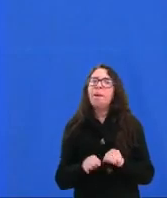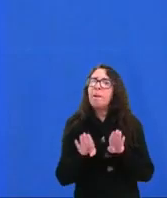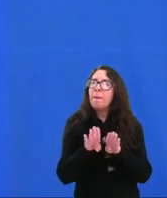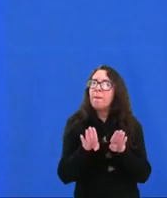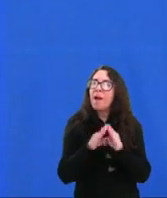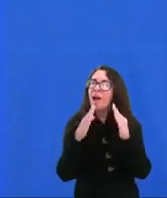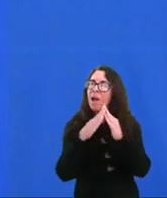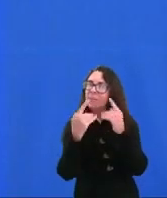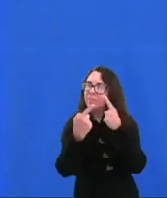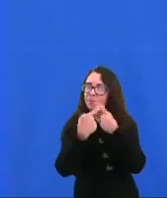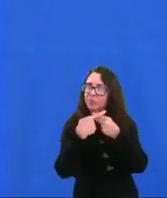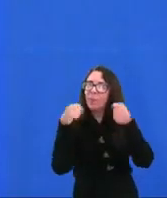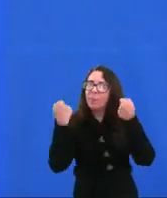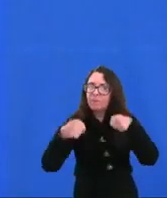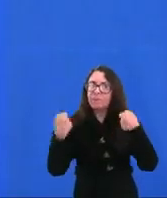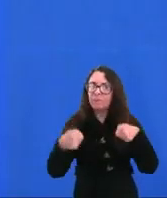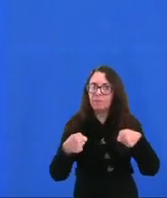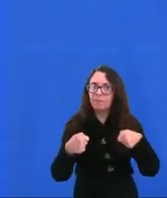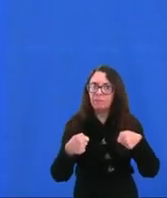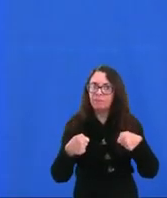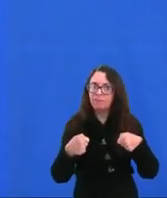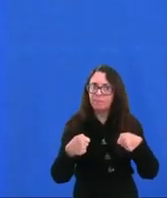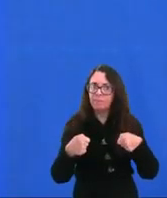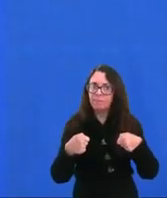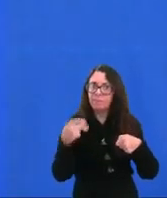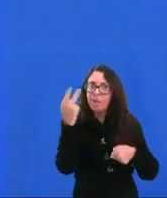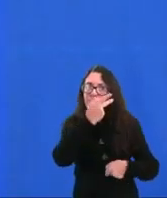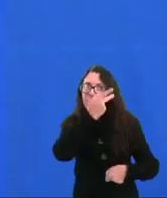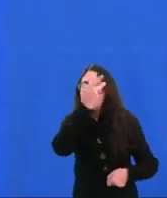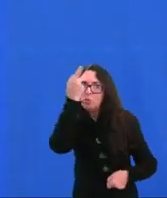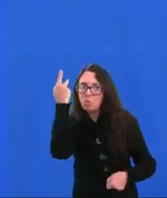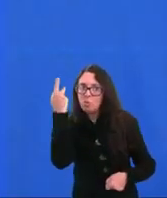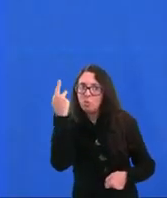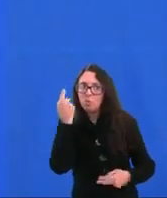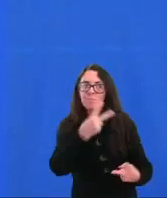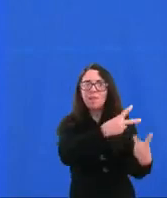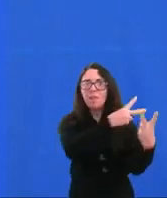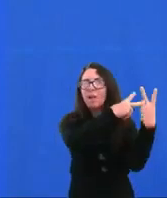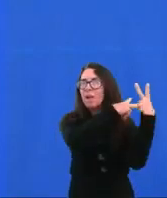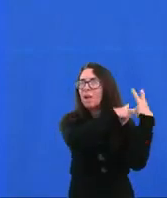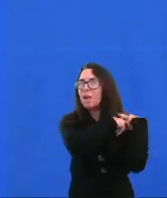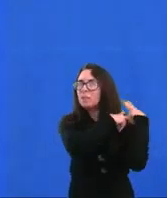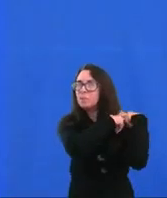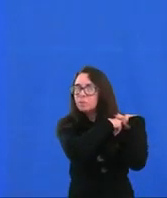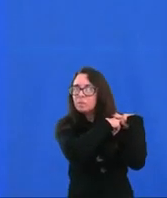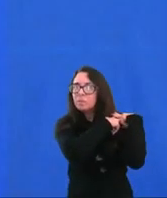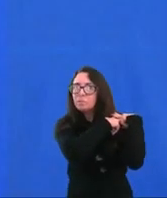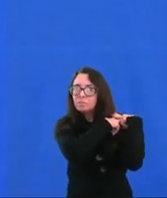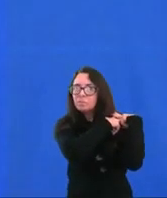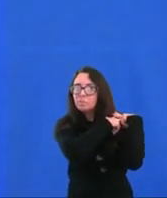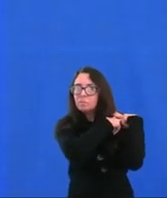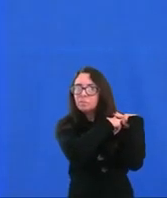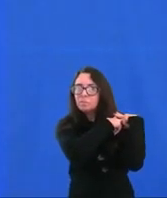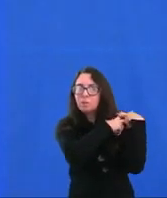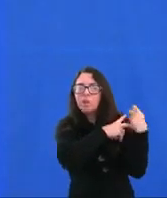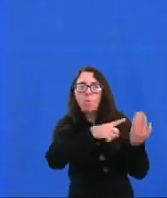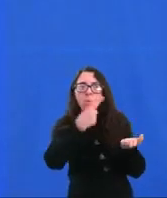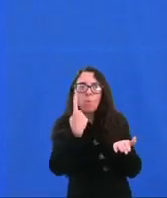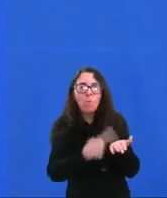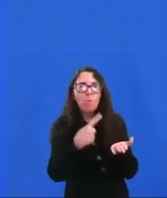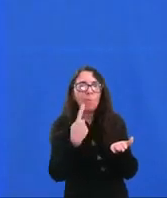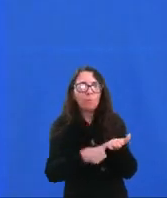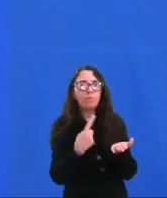3B. Cristo é a cabeça da igreja. Cristo é a cabeça da